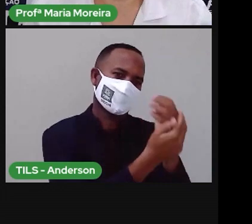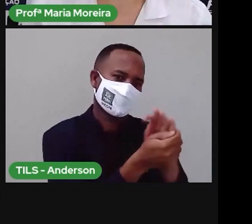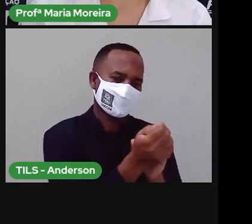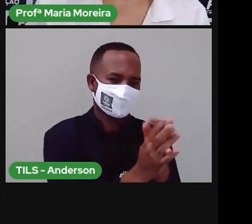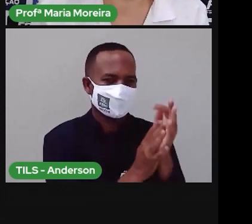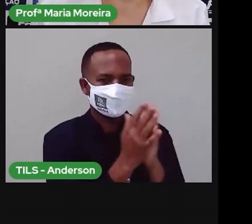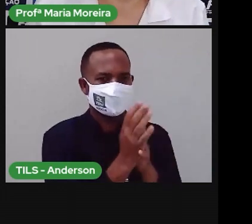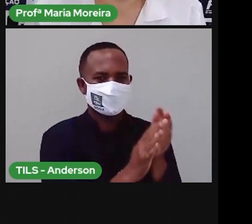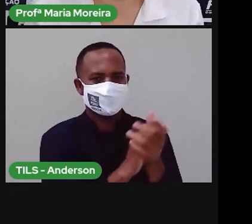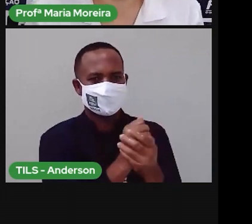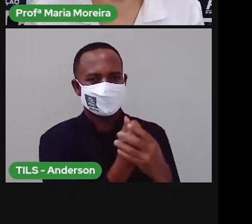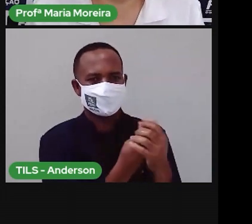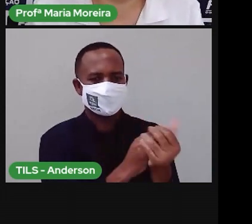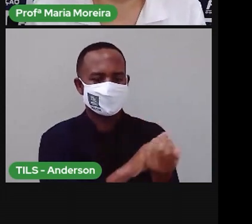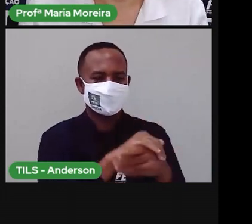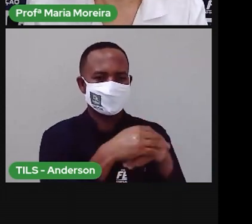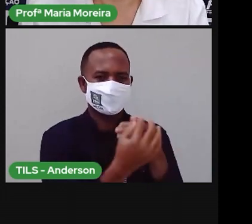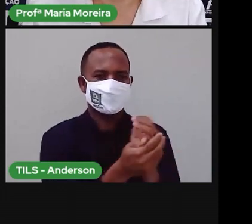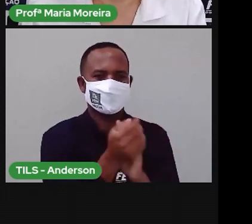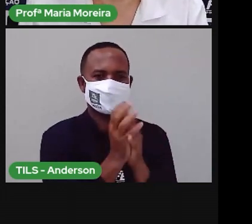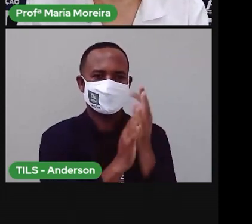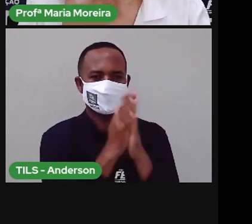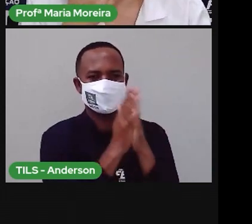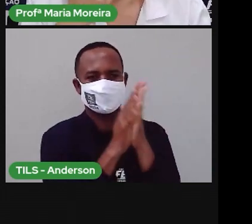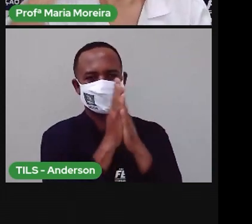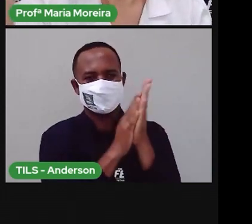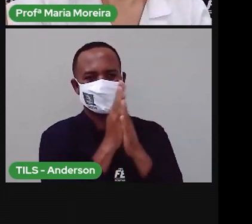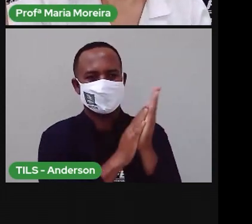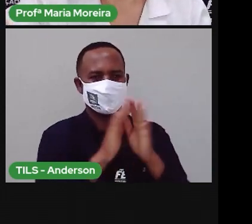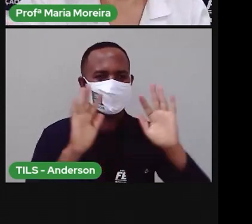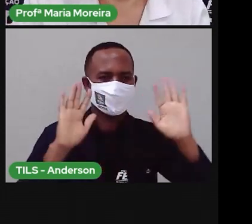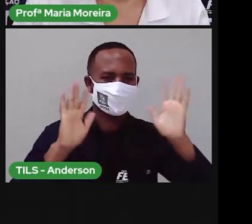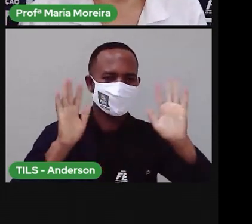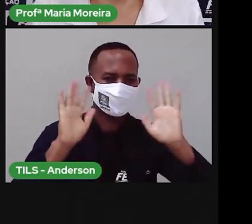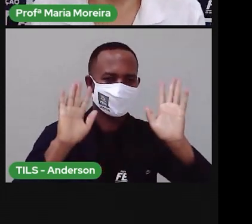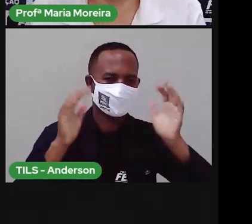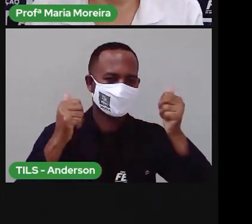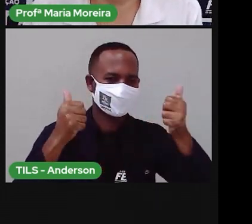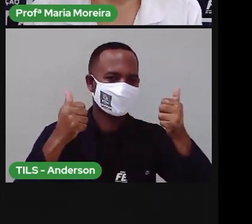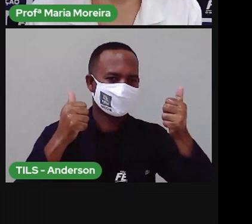meu parceiro aqui não pode deixar de estar o quê? Protegido. Um beijo para